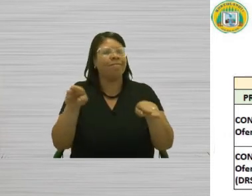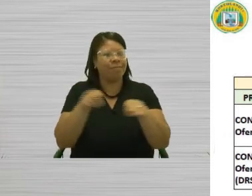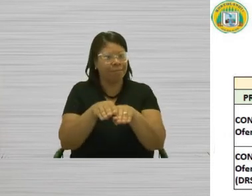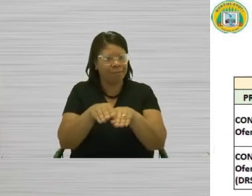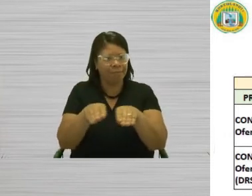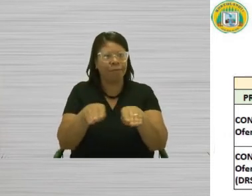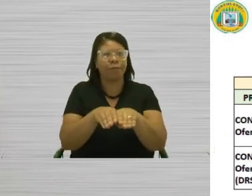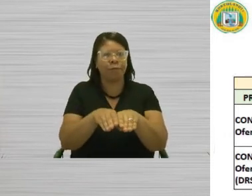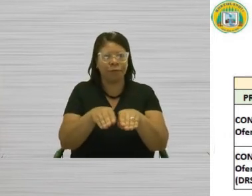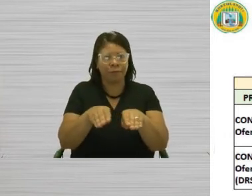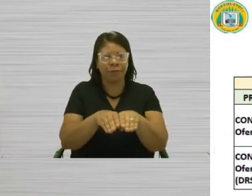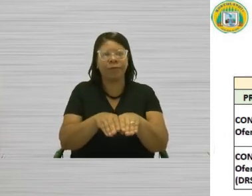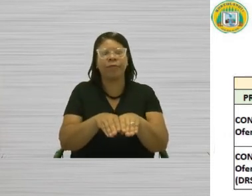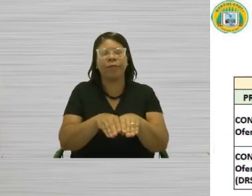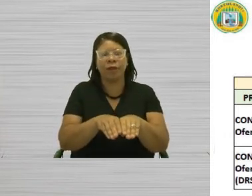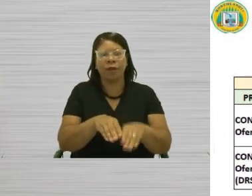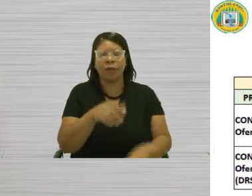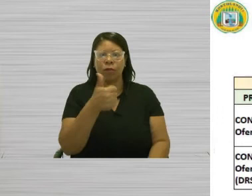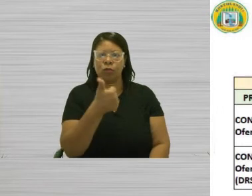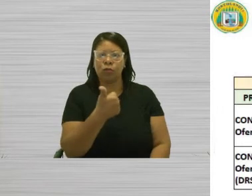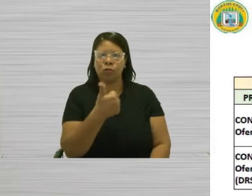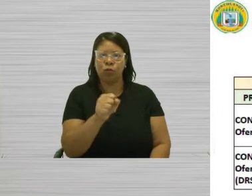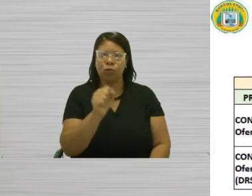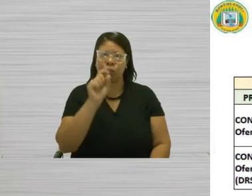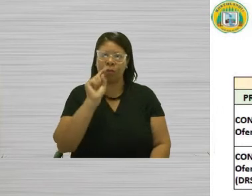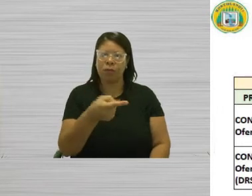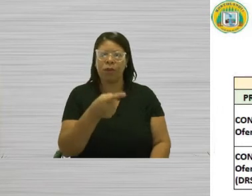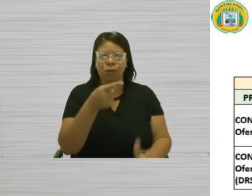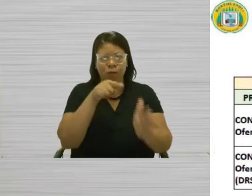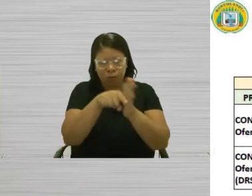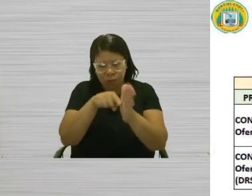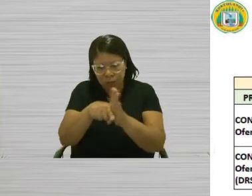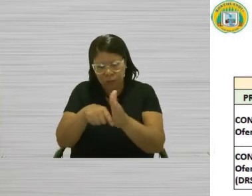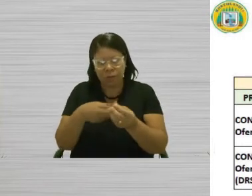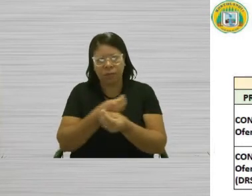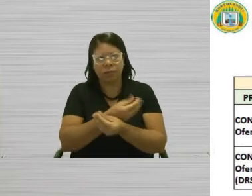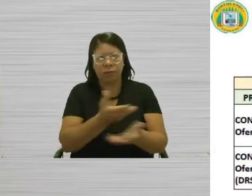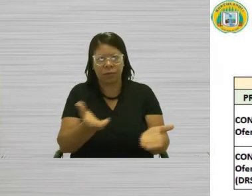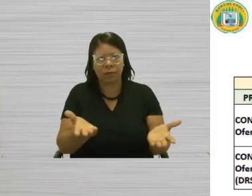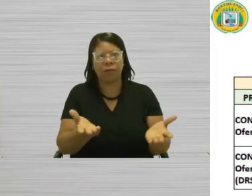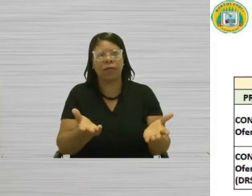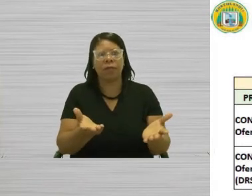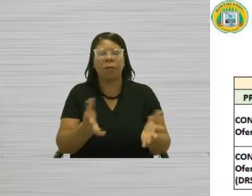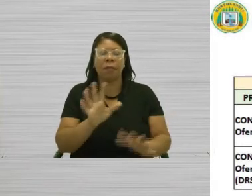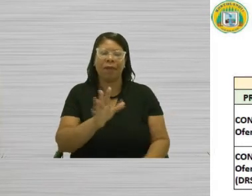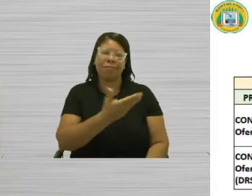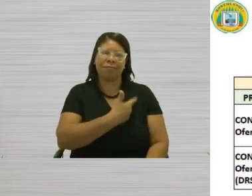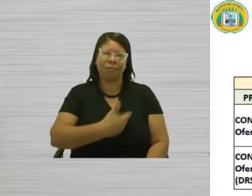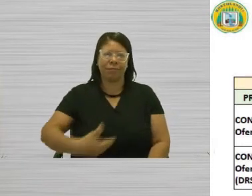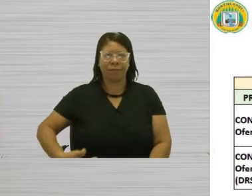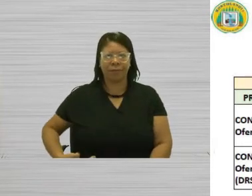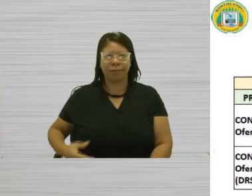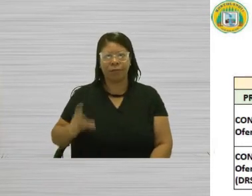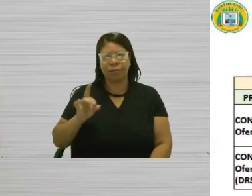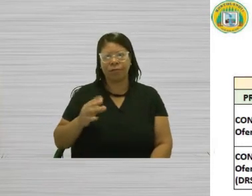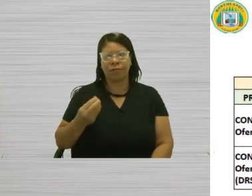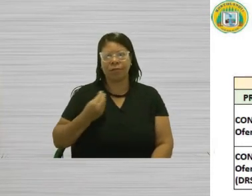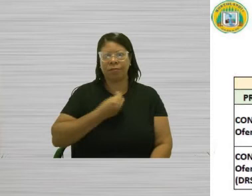Hoje, 18 mil exames ofertados e o Estado, 300. E a gente está aí